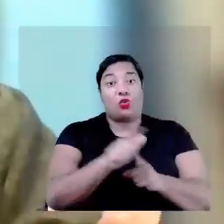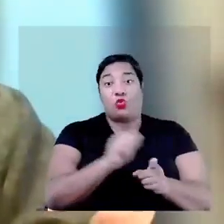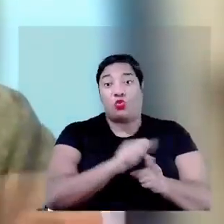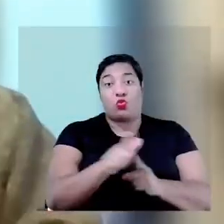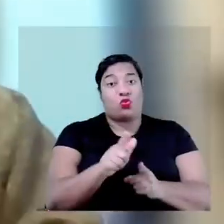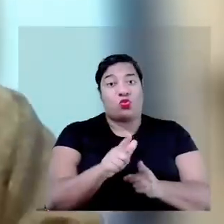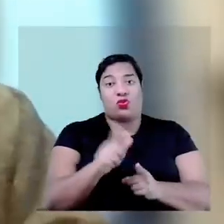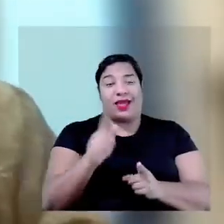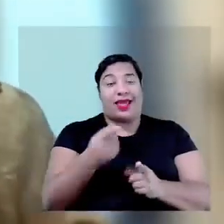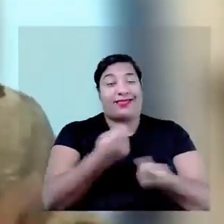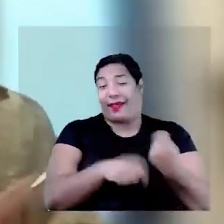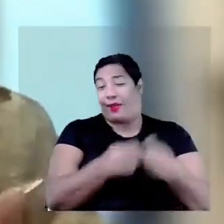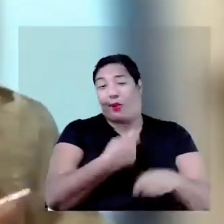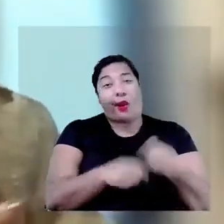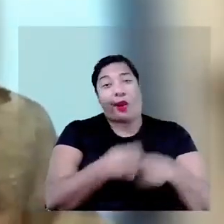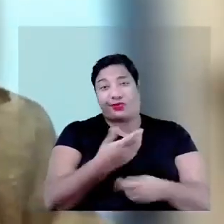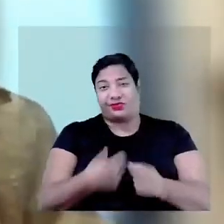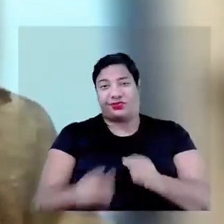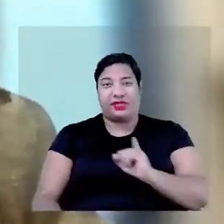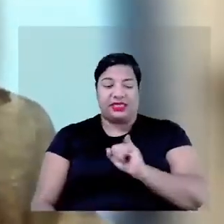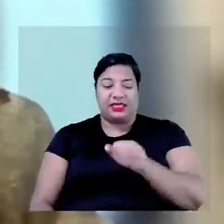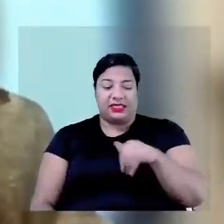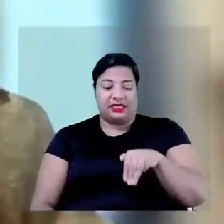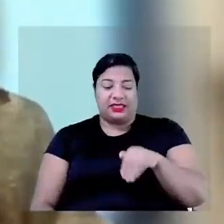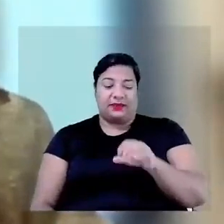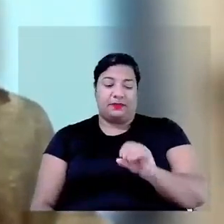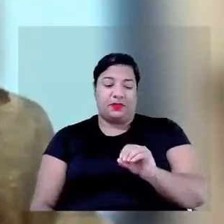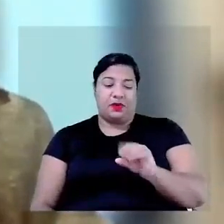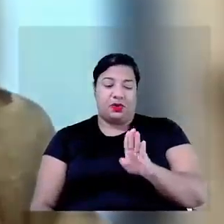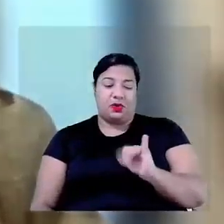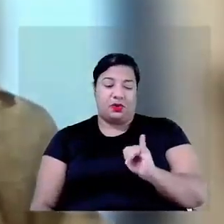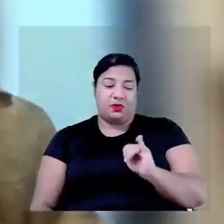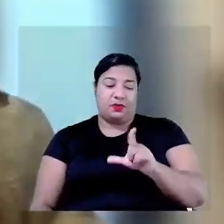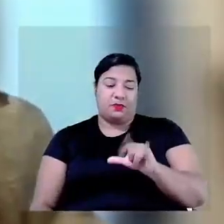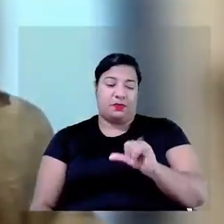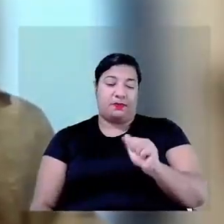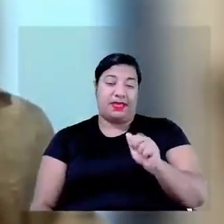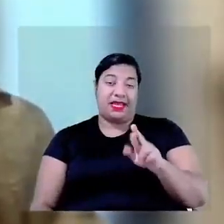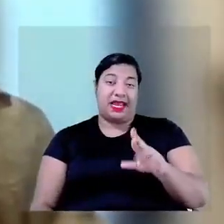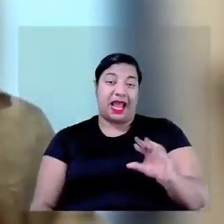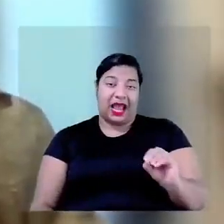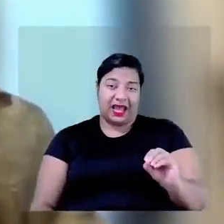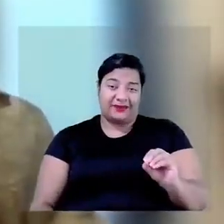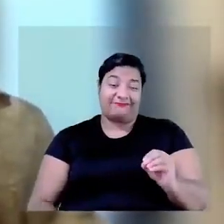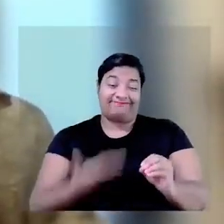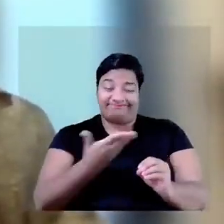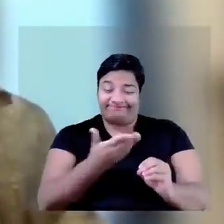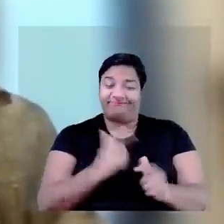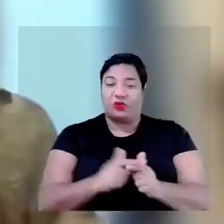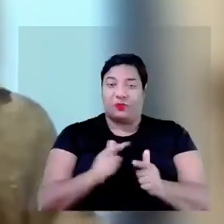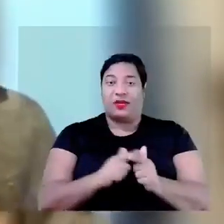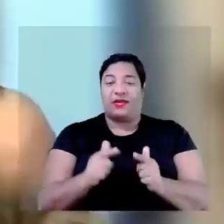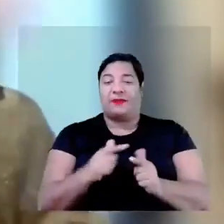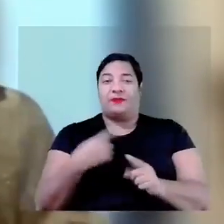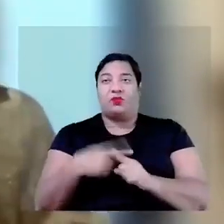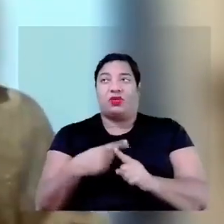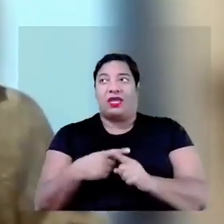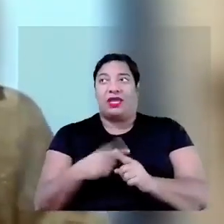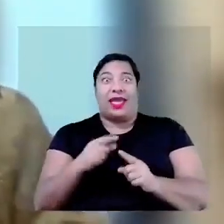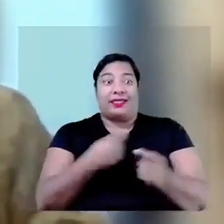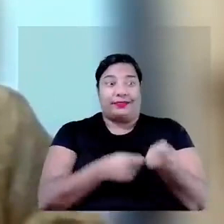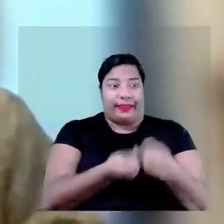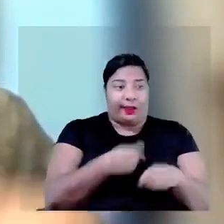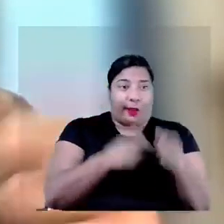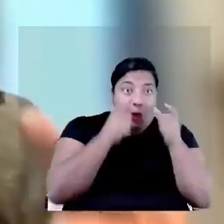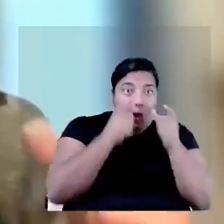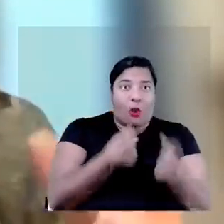de negócios. Então, ir contra essa visão, né, para mudar todo